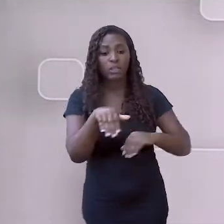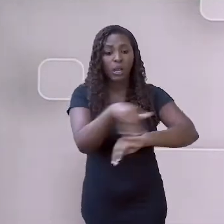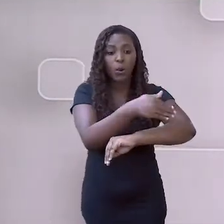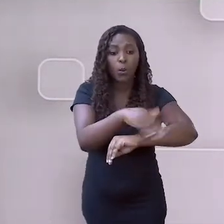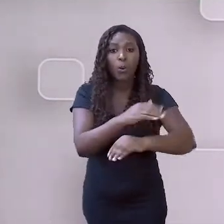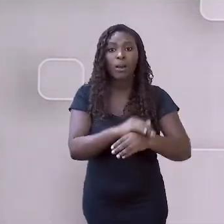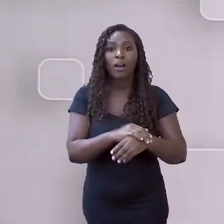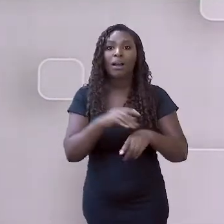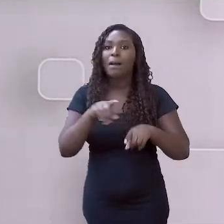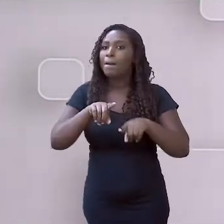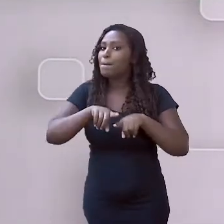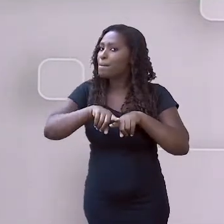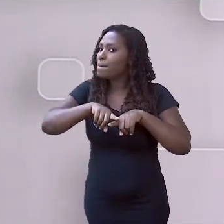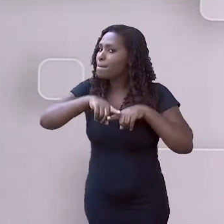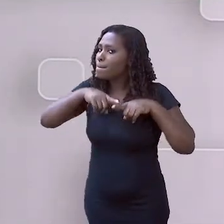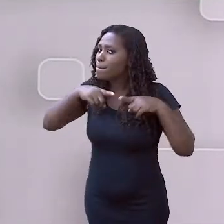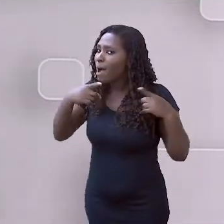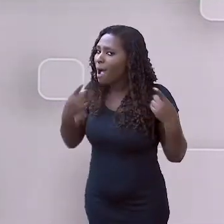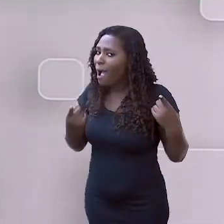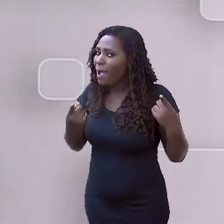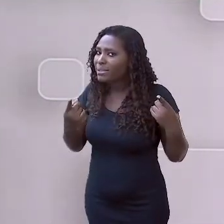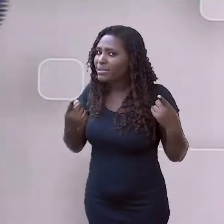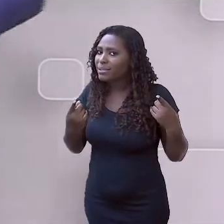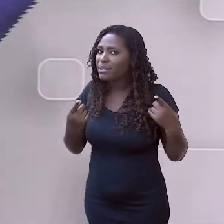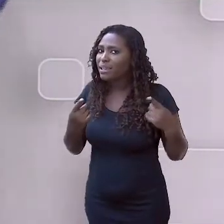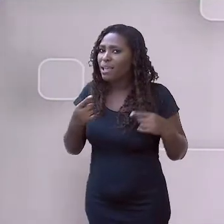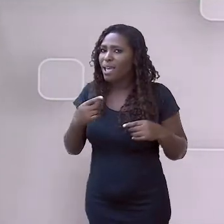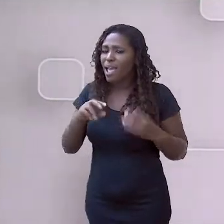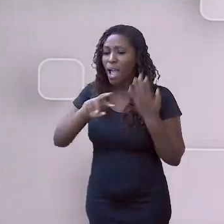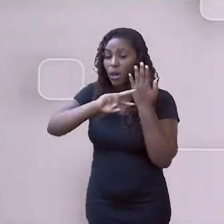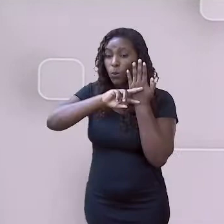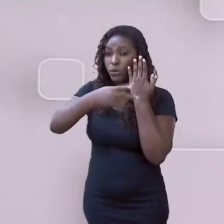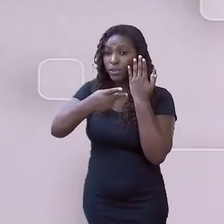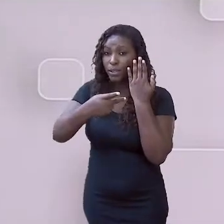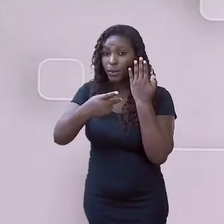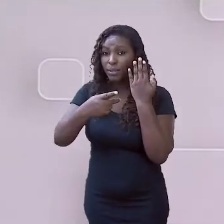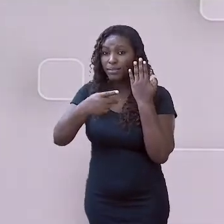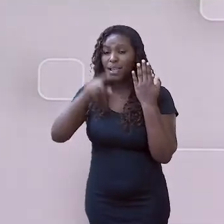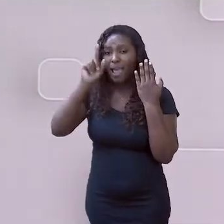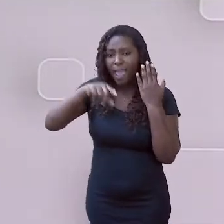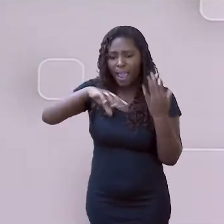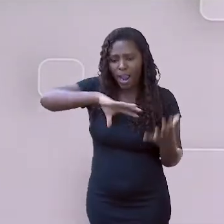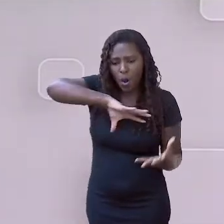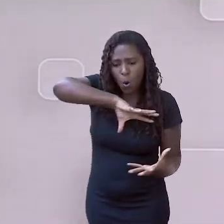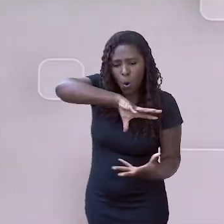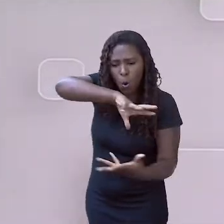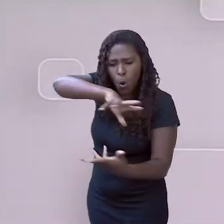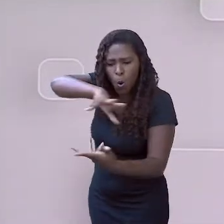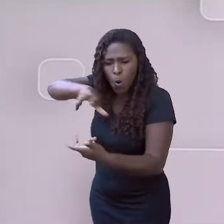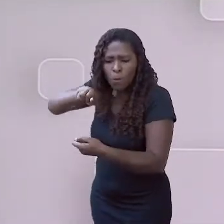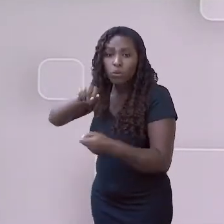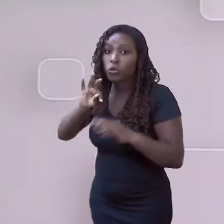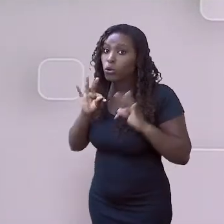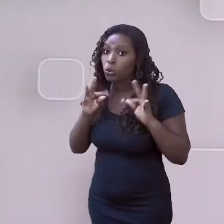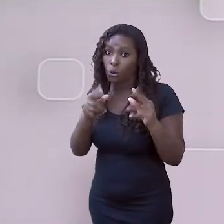é global. Isso é um problema.